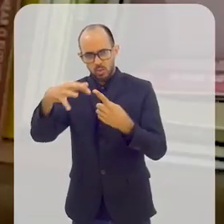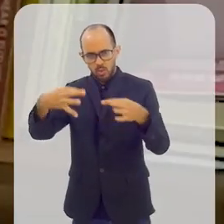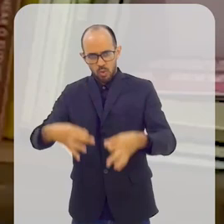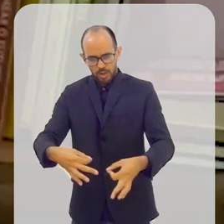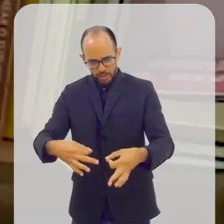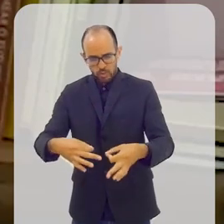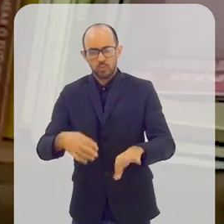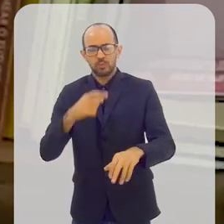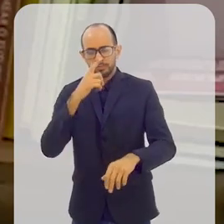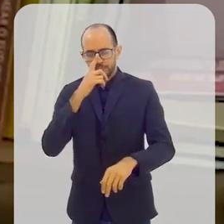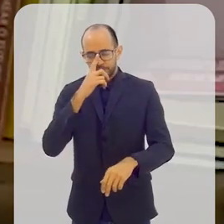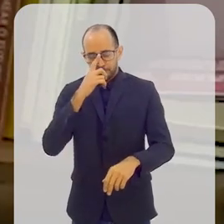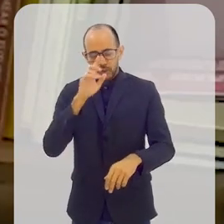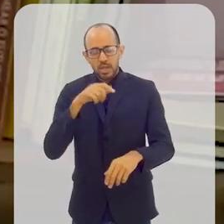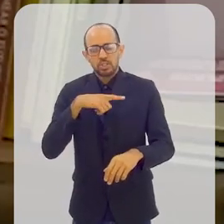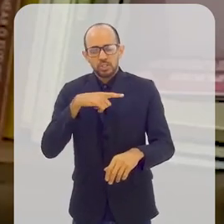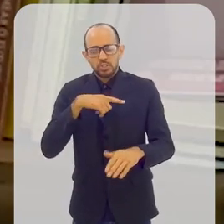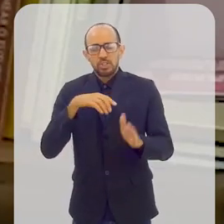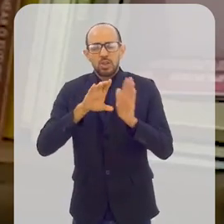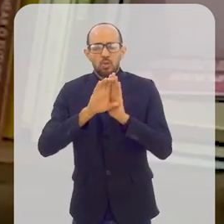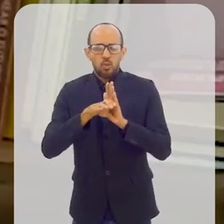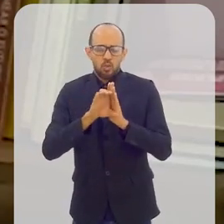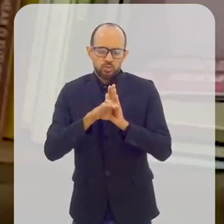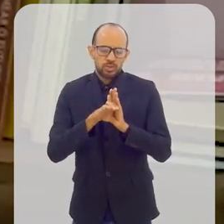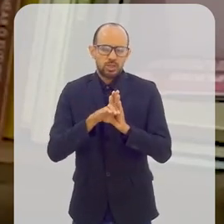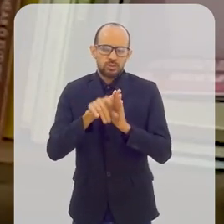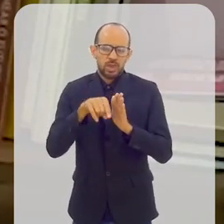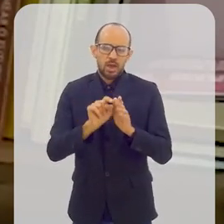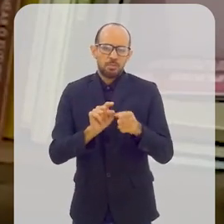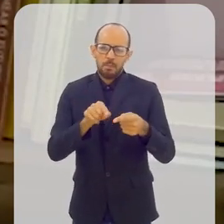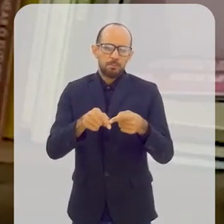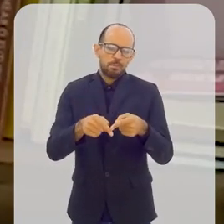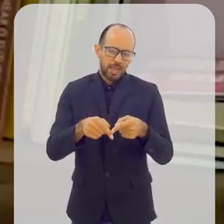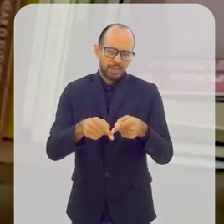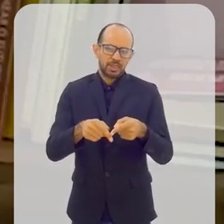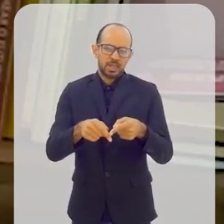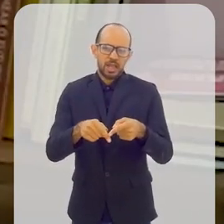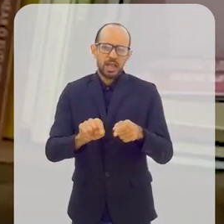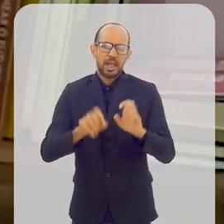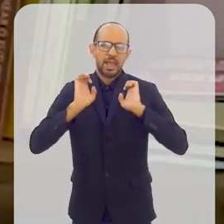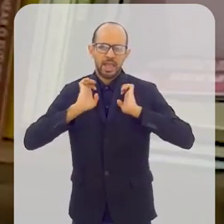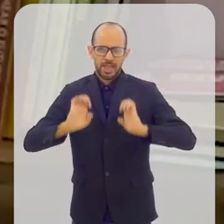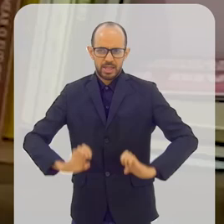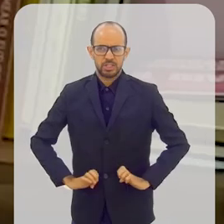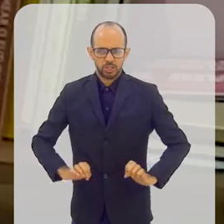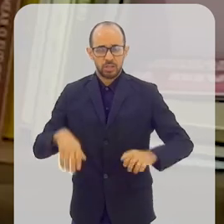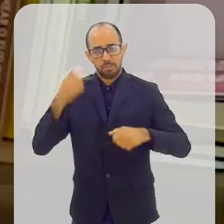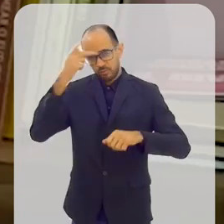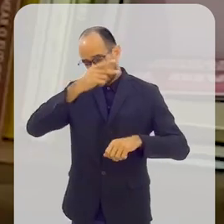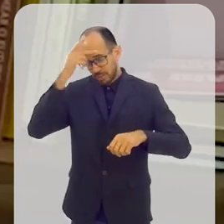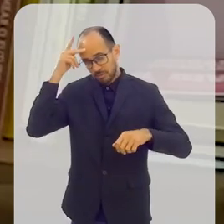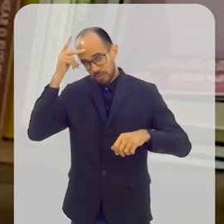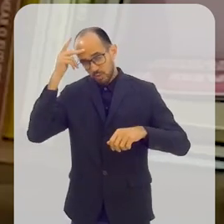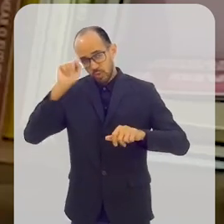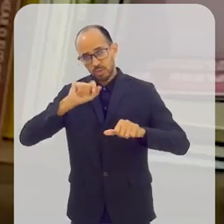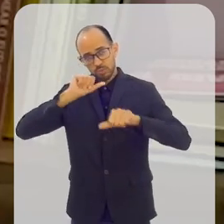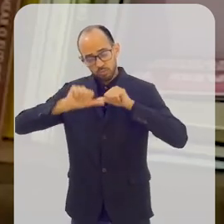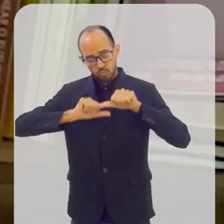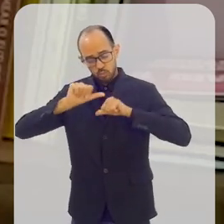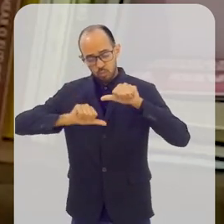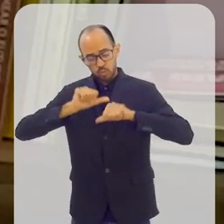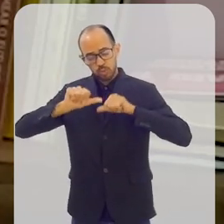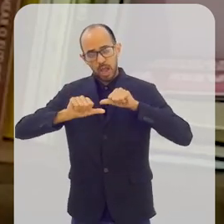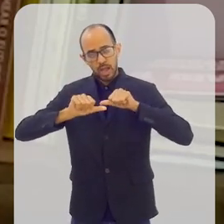Nós temos uma definição de que lixo zero é uma meta ética, econômica, eficiente e visionária para fazer as pessoas a